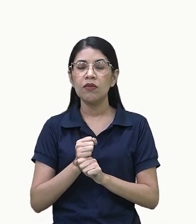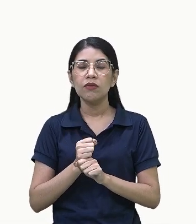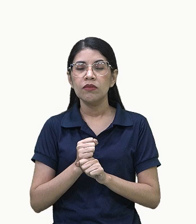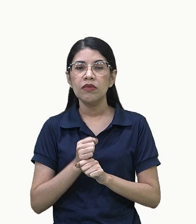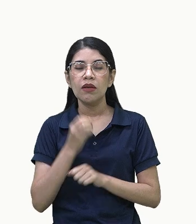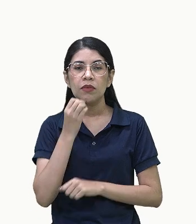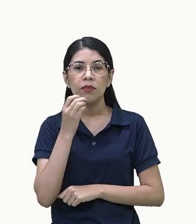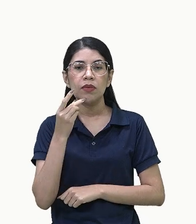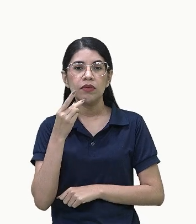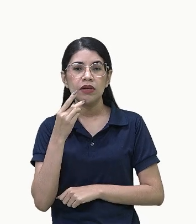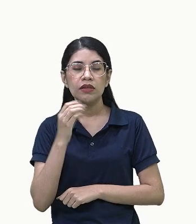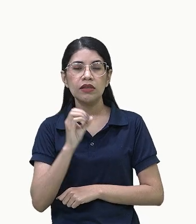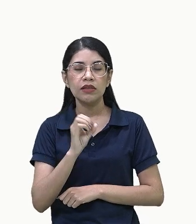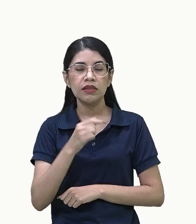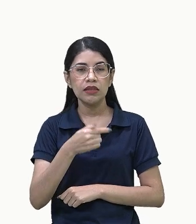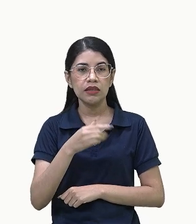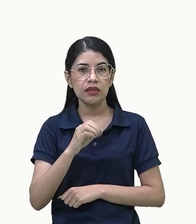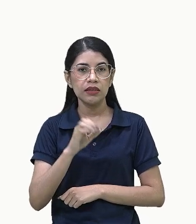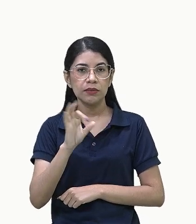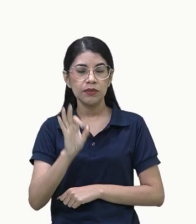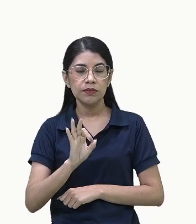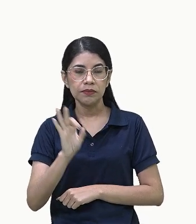evento B é de 70%.